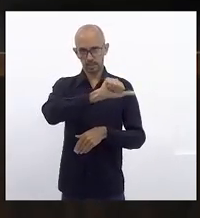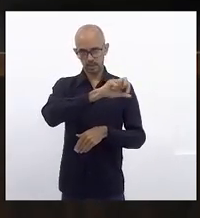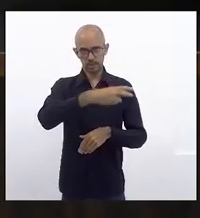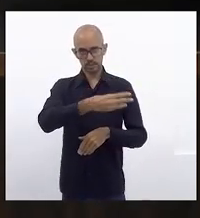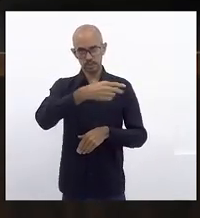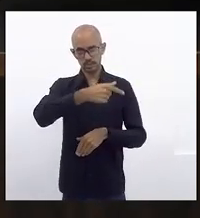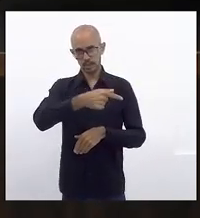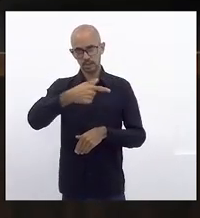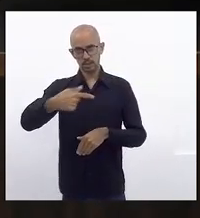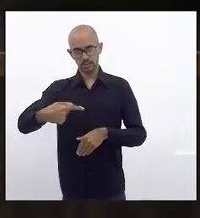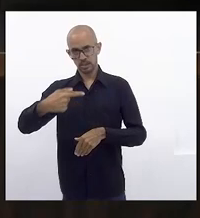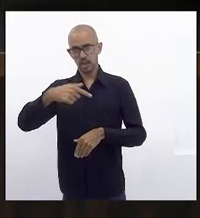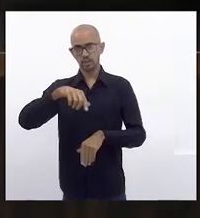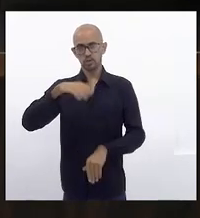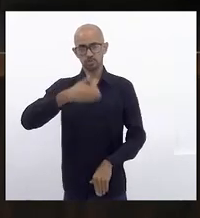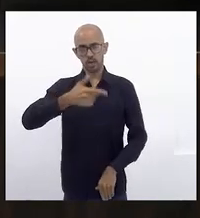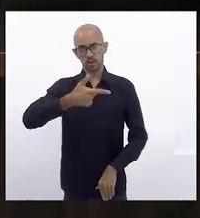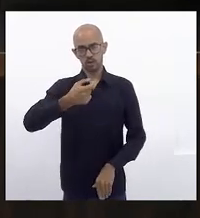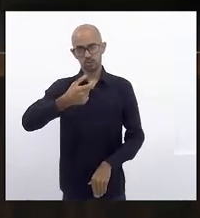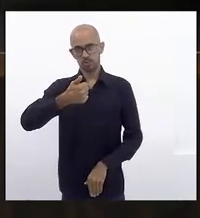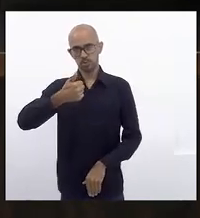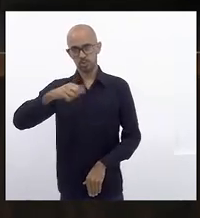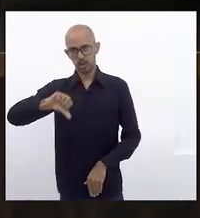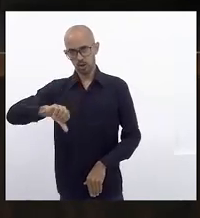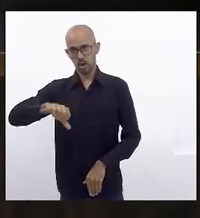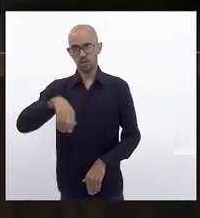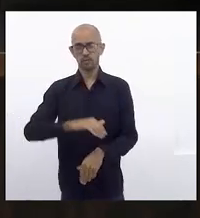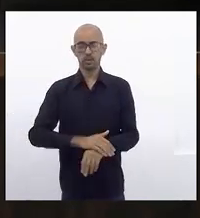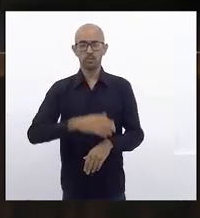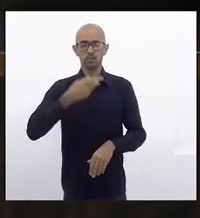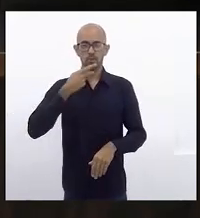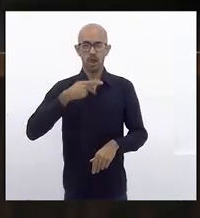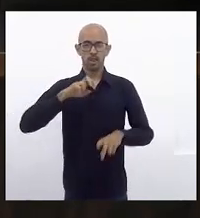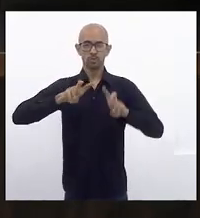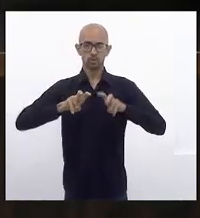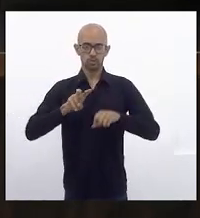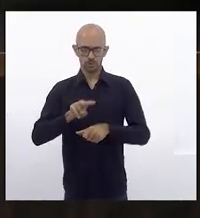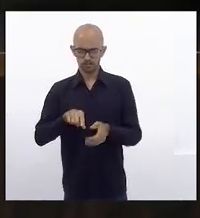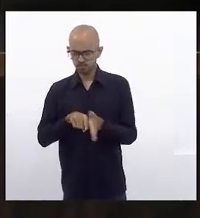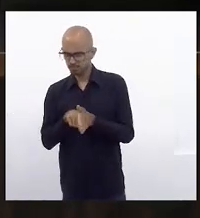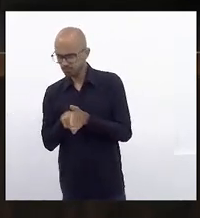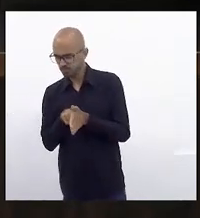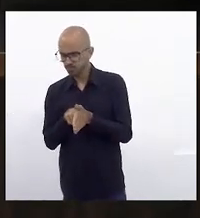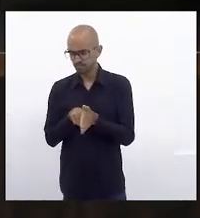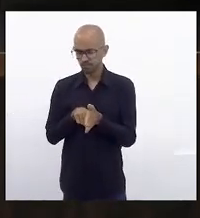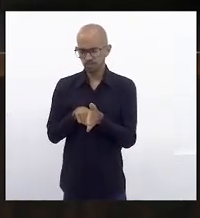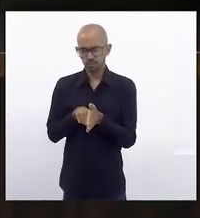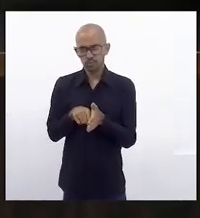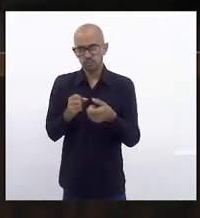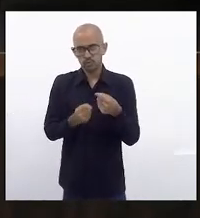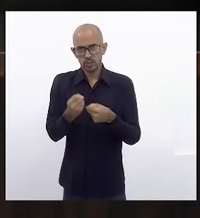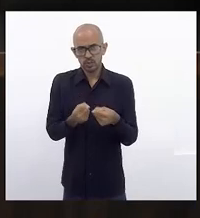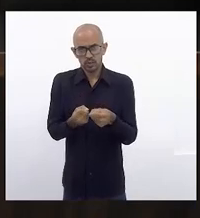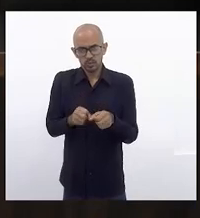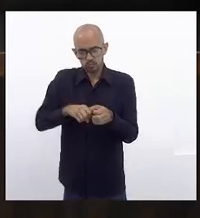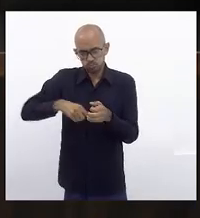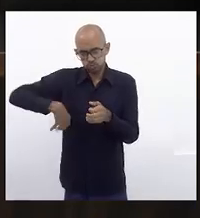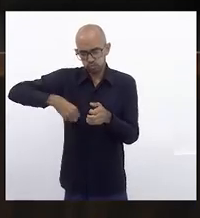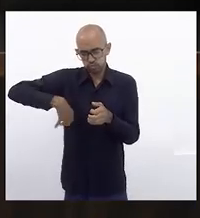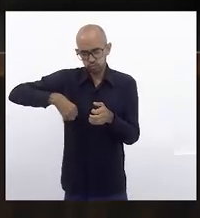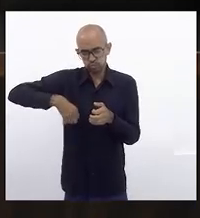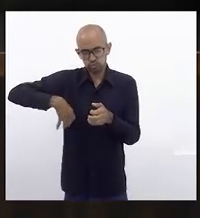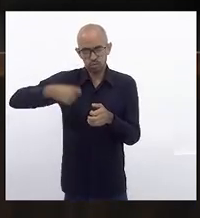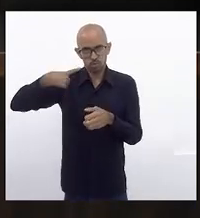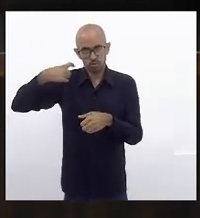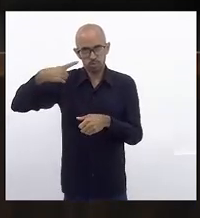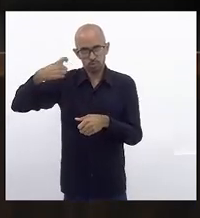deputado Anderson Moraes e Renato Zaca, que dispõe sobre a inspeção de segurança veicular e controle da emissão de gases poluentes e ruídos dos